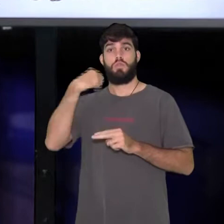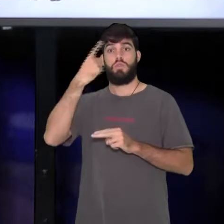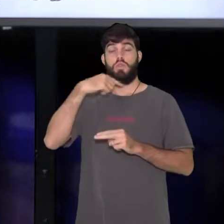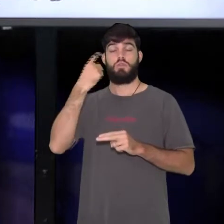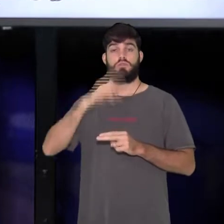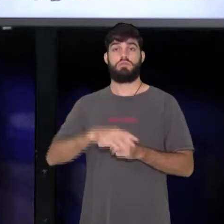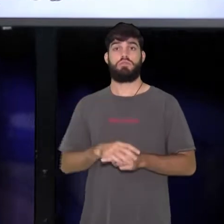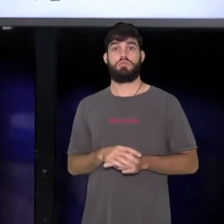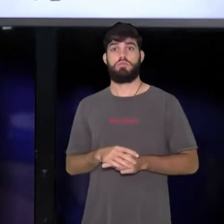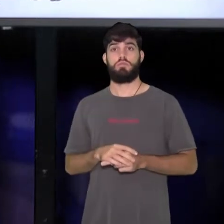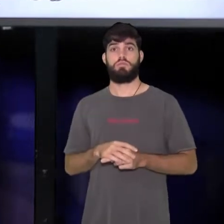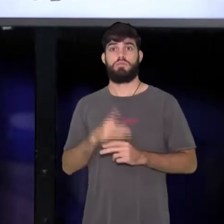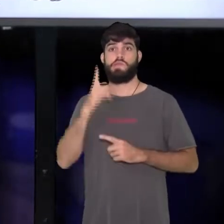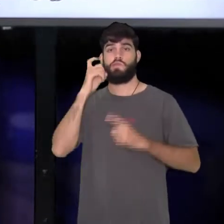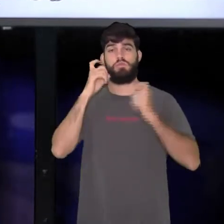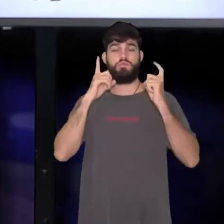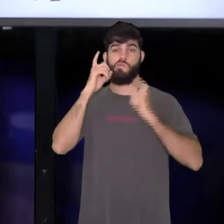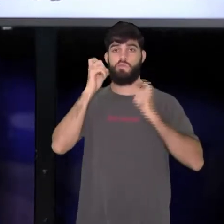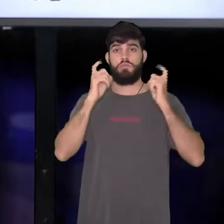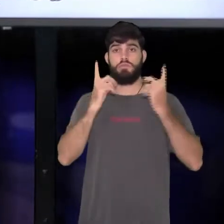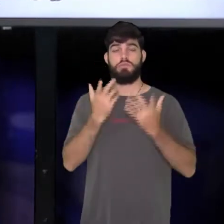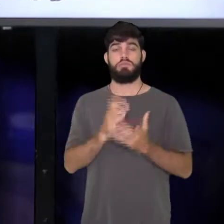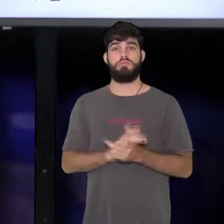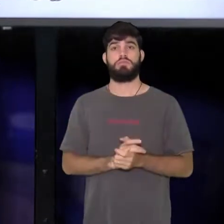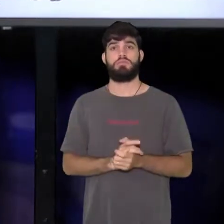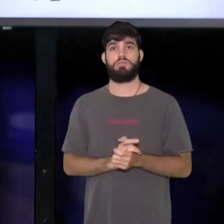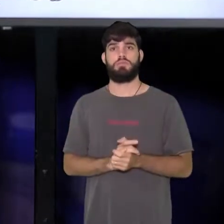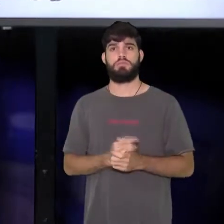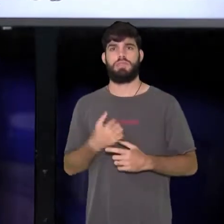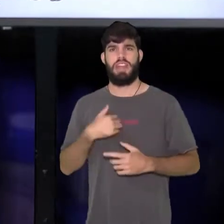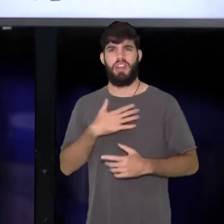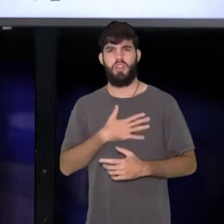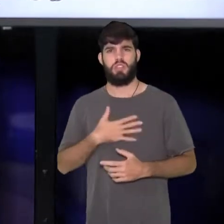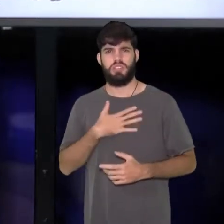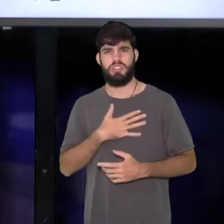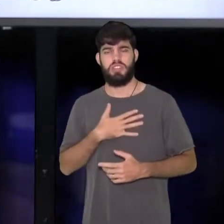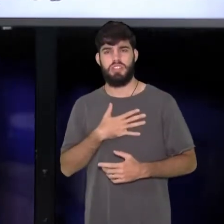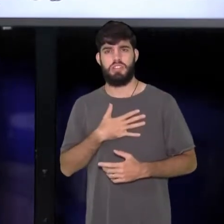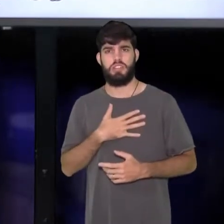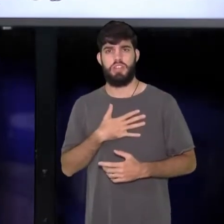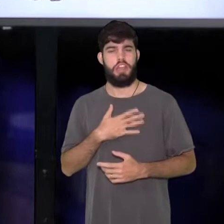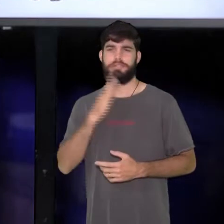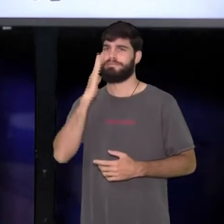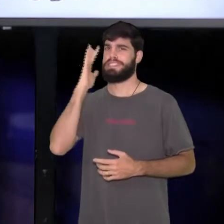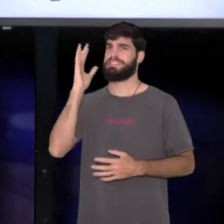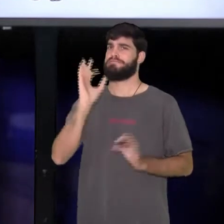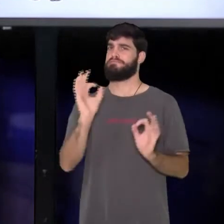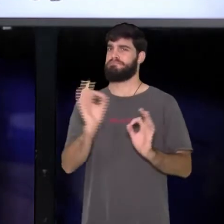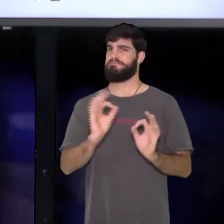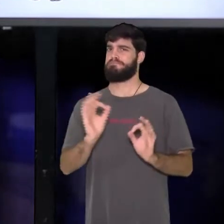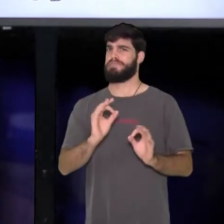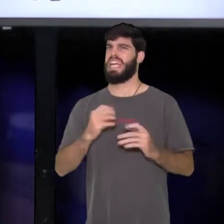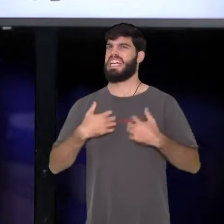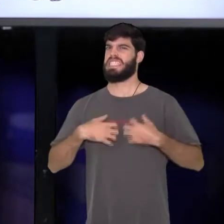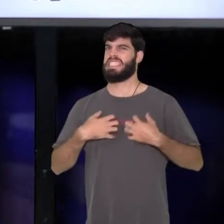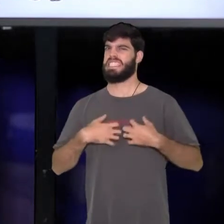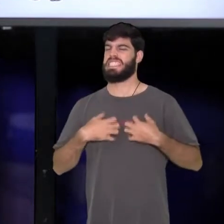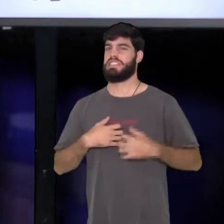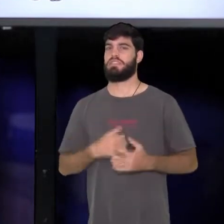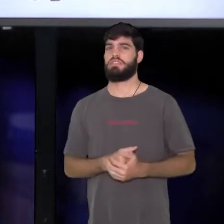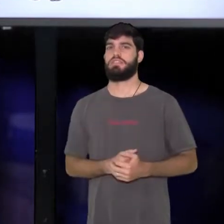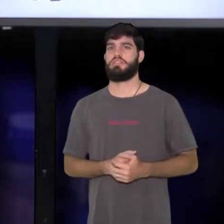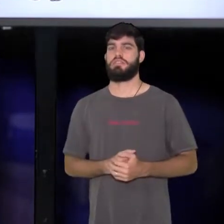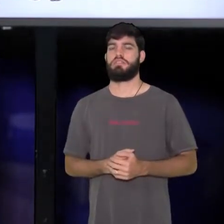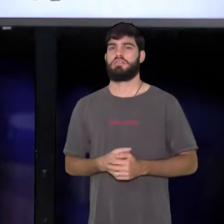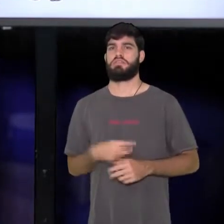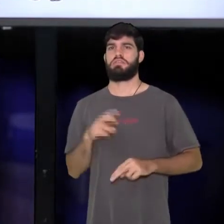olha a expressão facial dele. Ele está se agradando de algo? A gente imagina que não. Ou ele é apenas